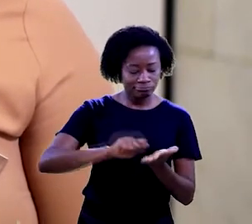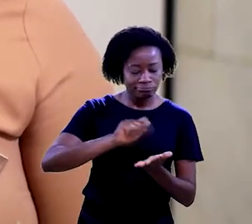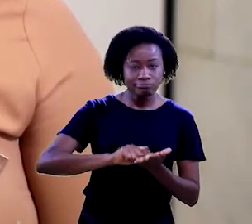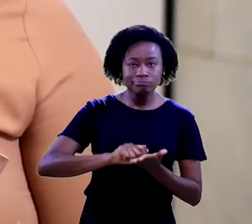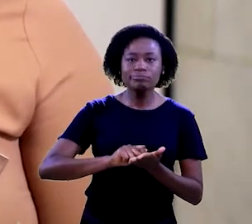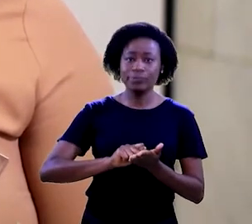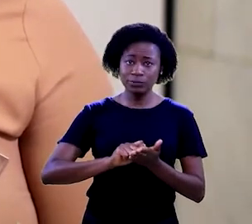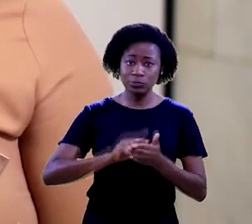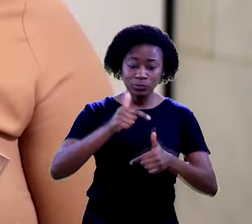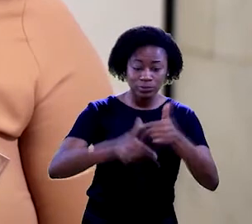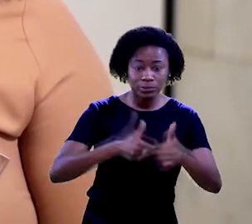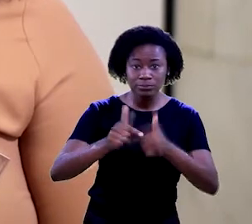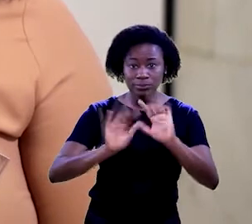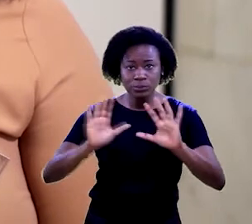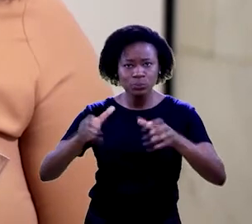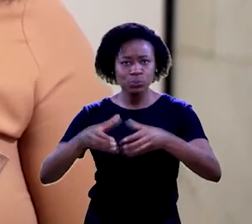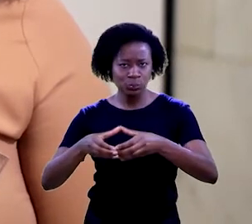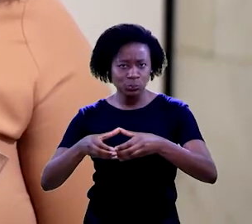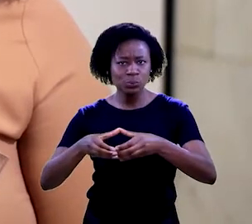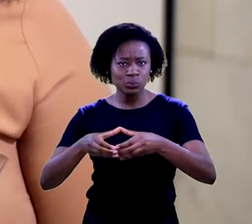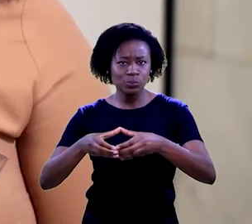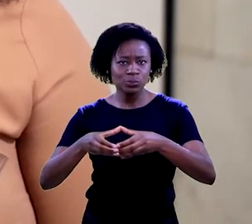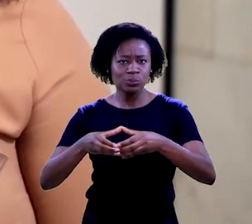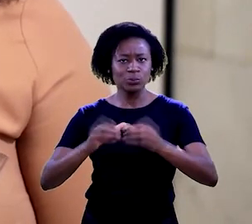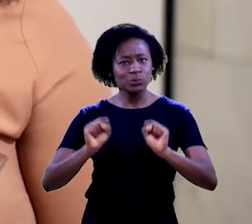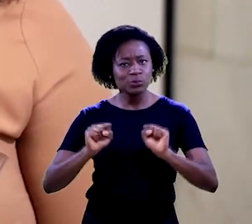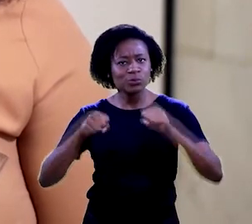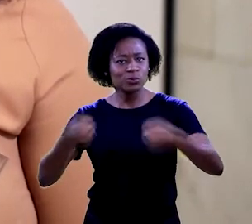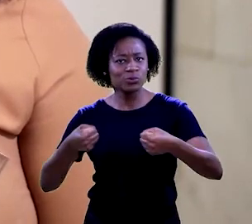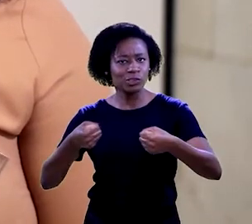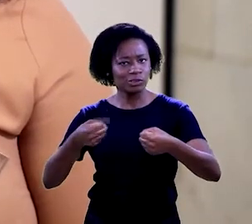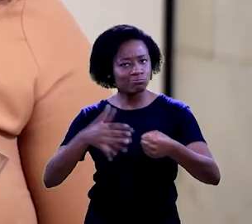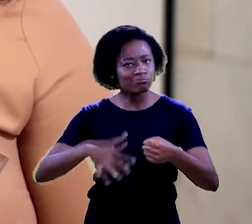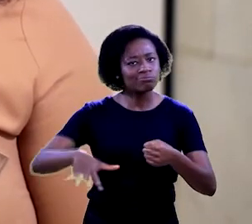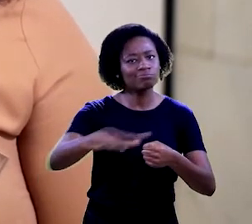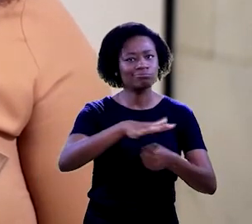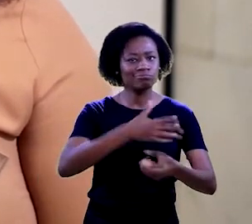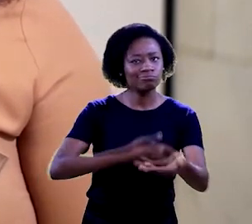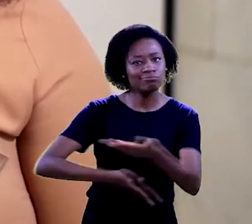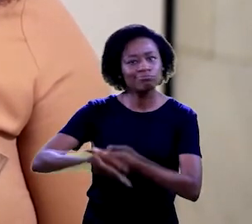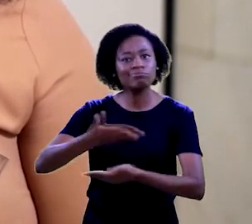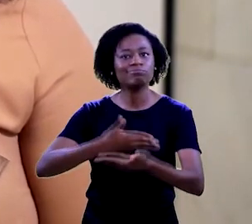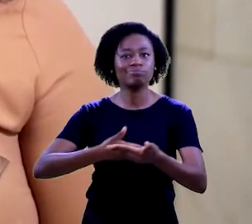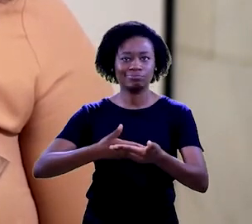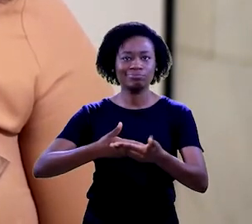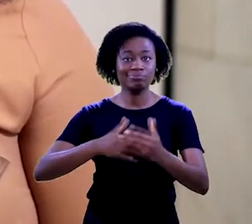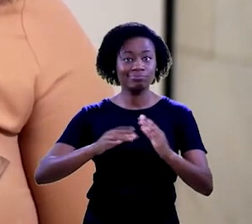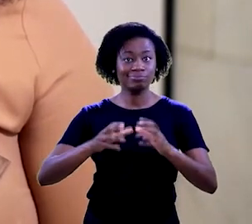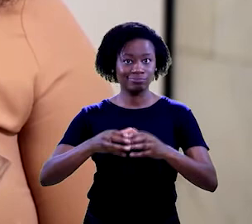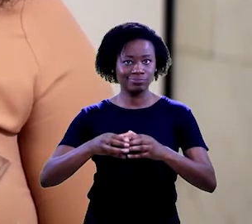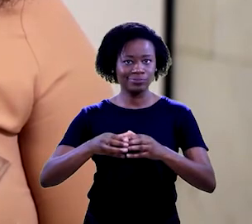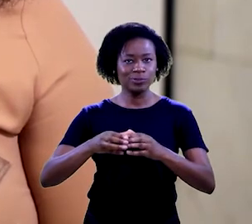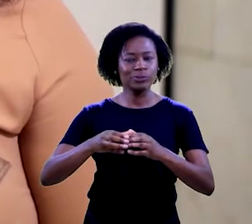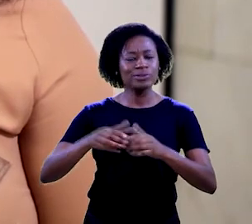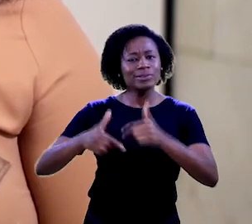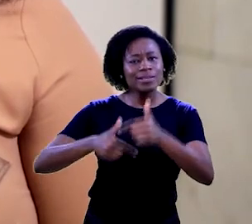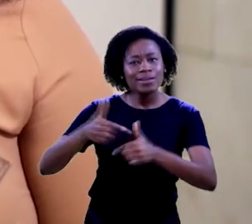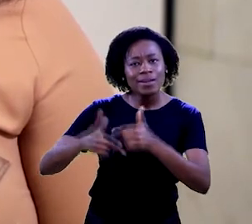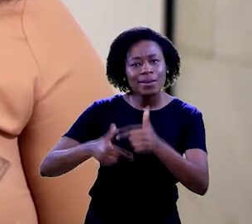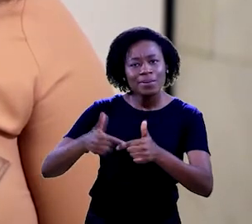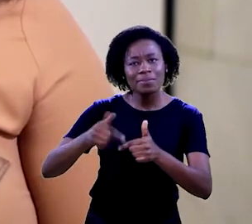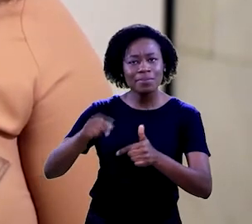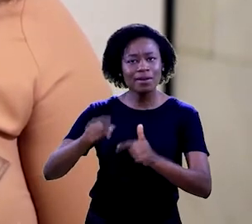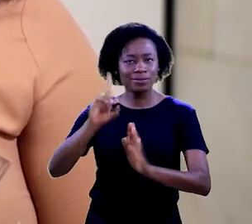um trabalho que é de toda uma equipe, é um esforço muito coletivo para trabalhar